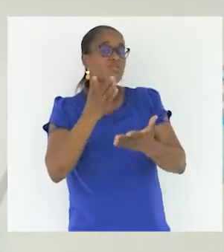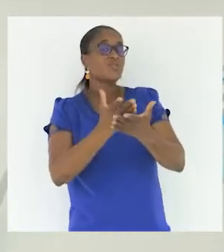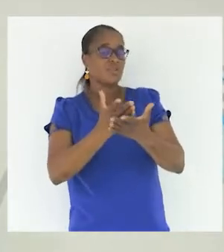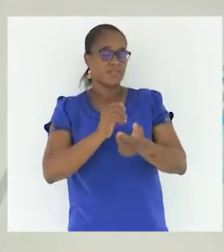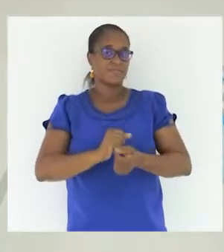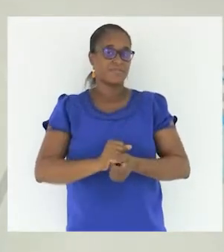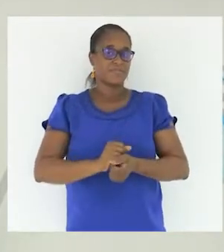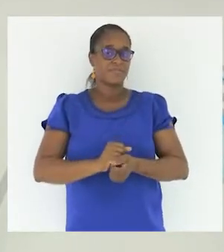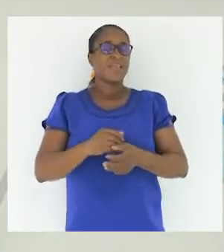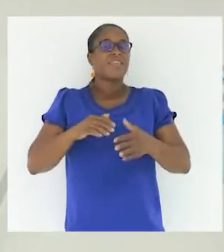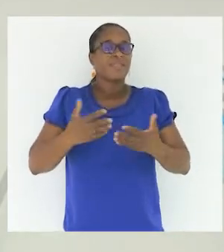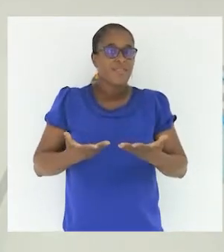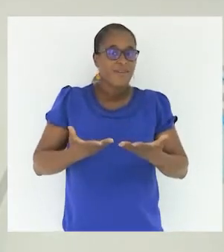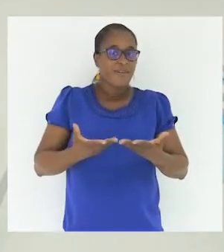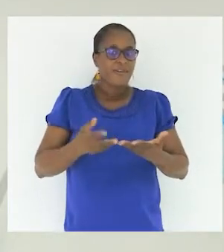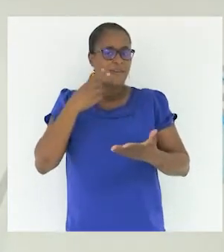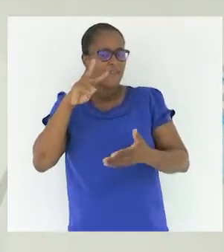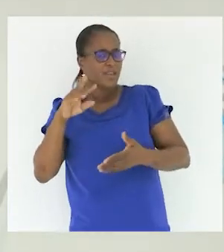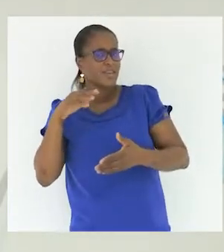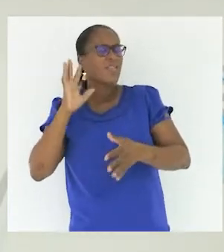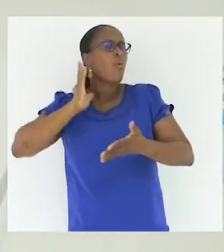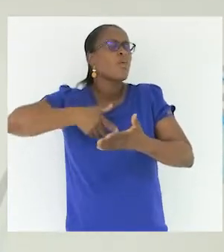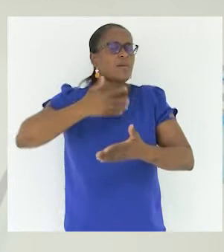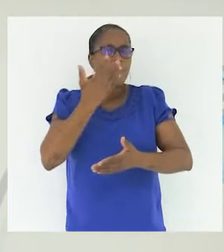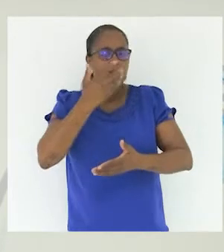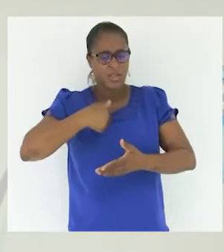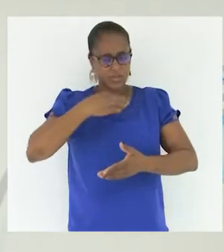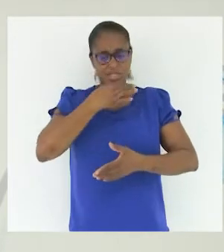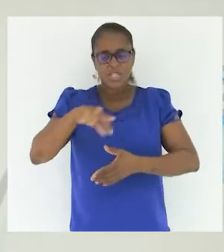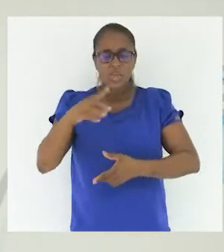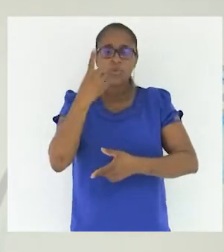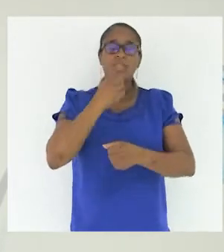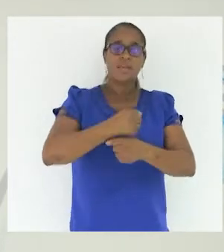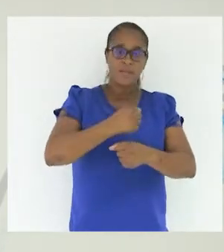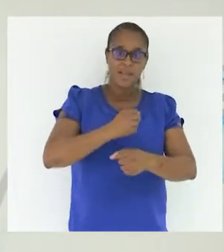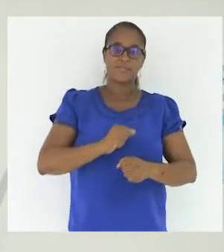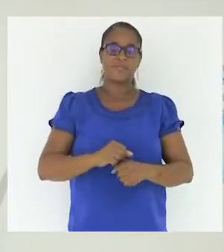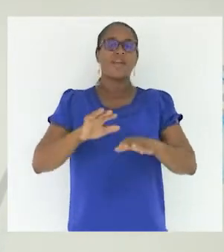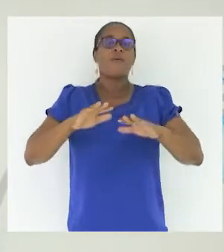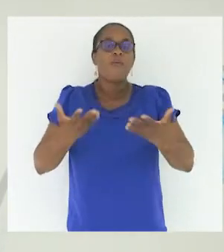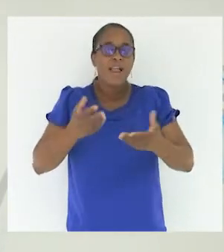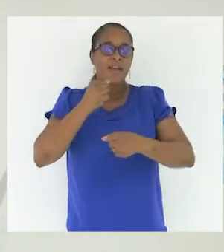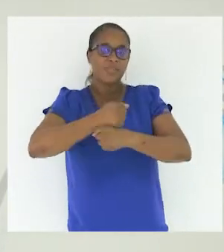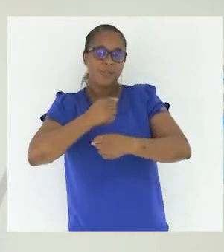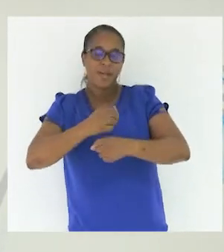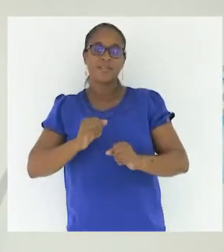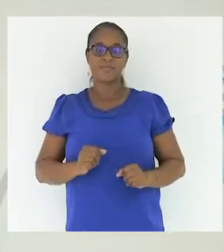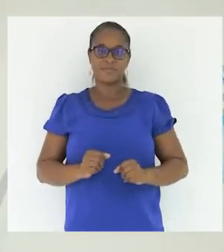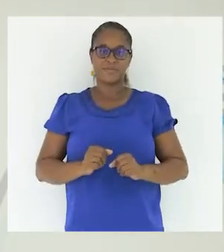ano. Então, vejam, na última aula eu deixei um trabalho. E qual era o trabalho?